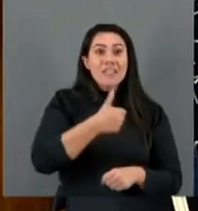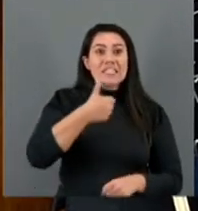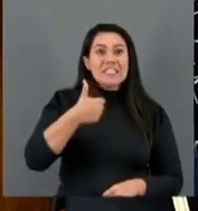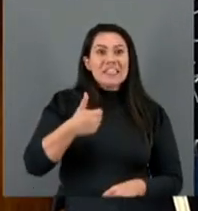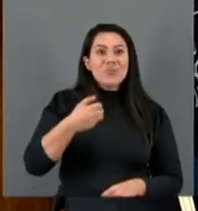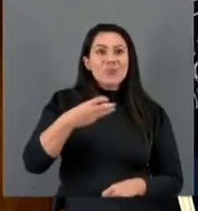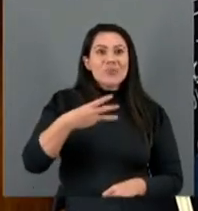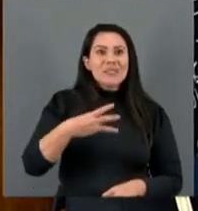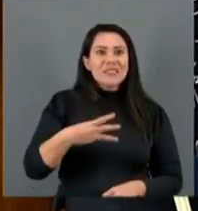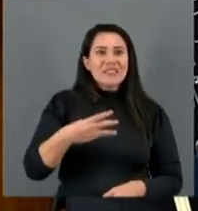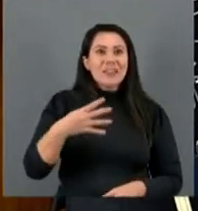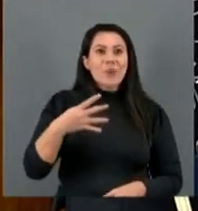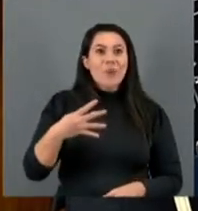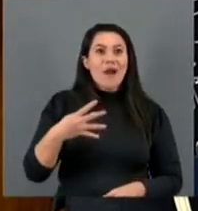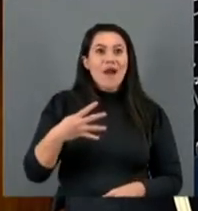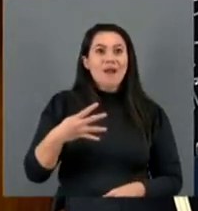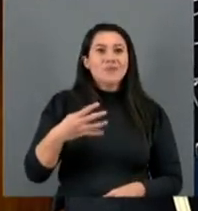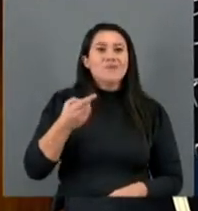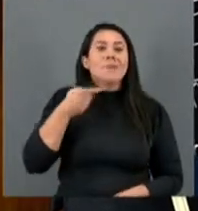escolas.